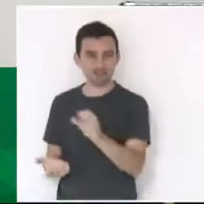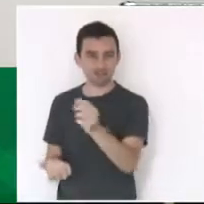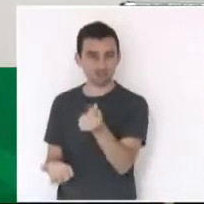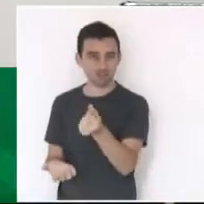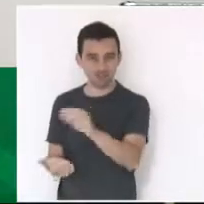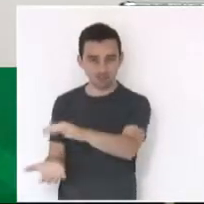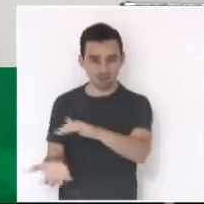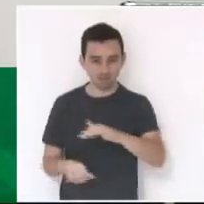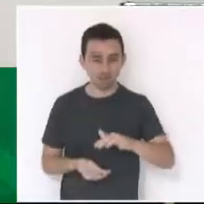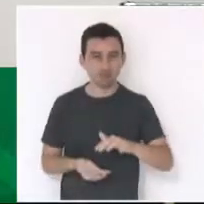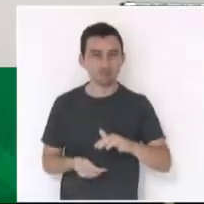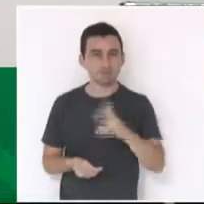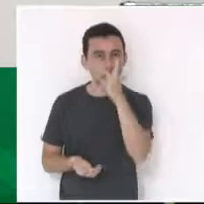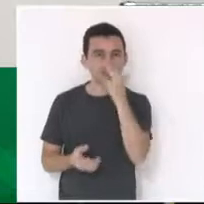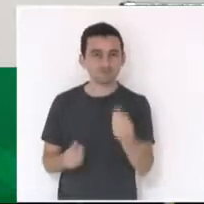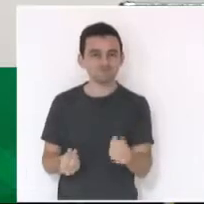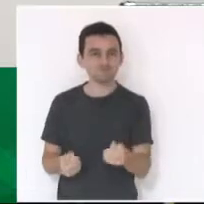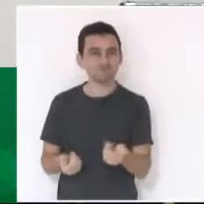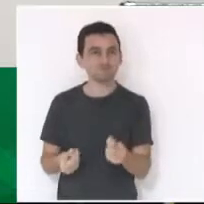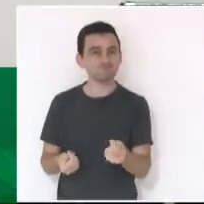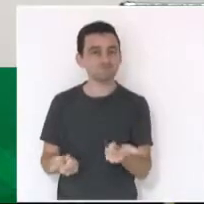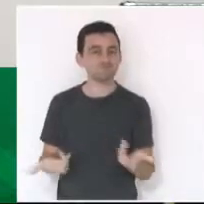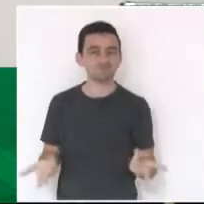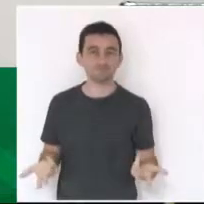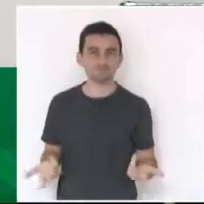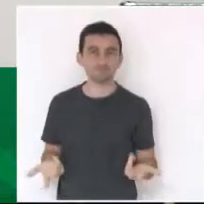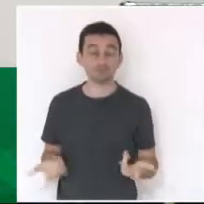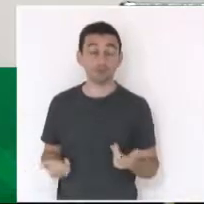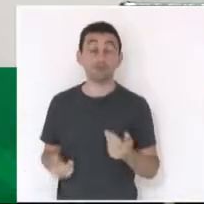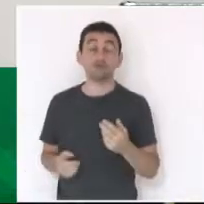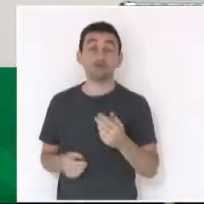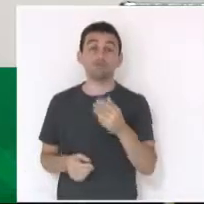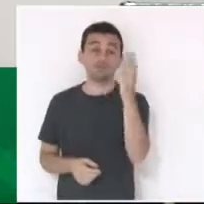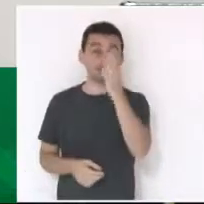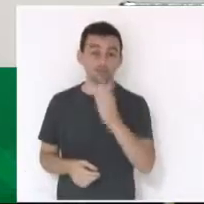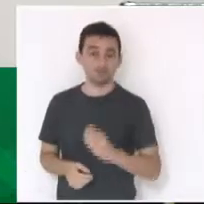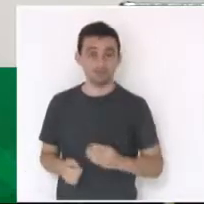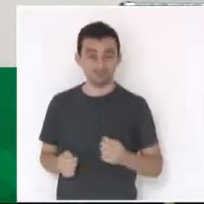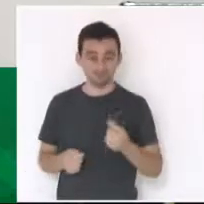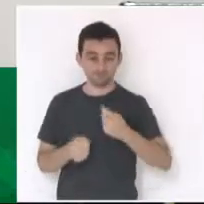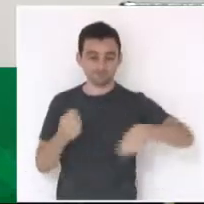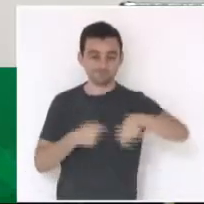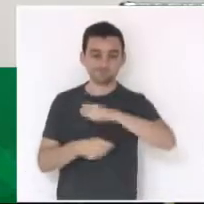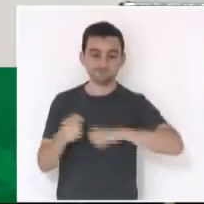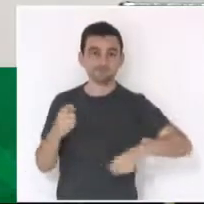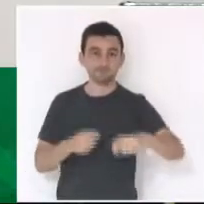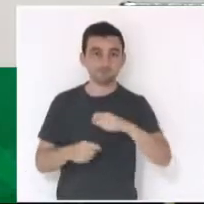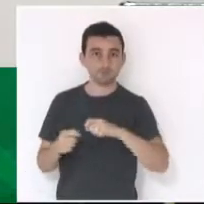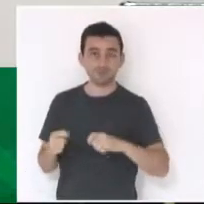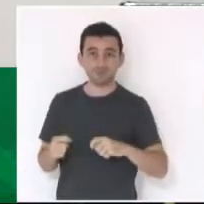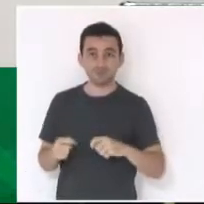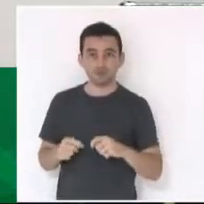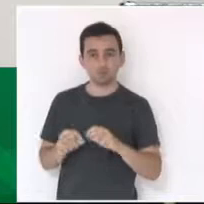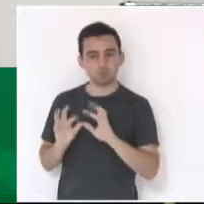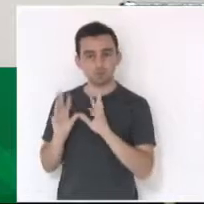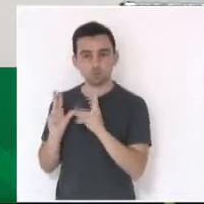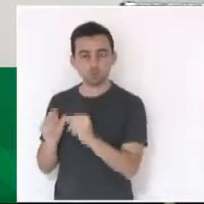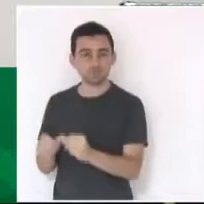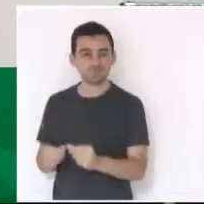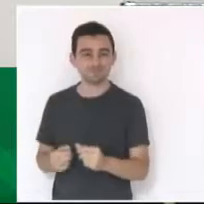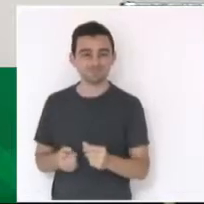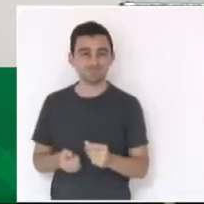enxugar o gelo em um país cuja política econômica atual constrange as atividades produtivas e o